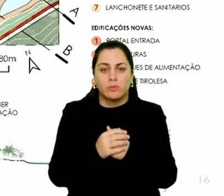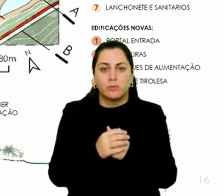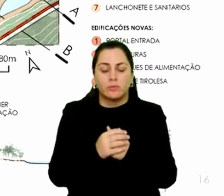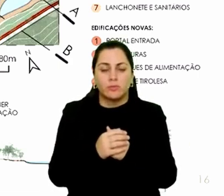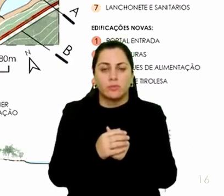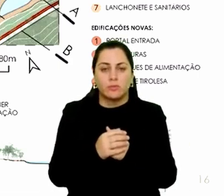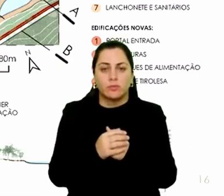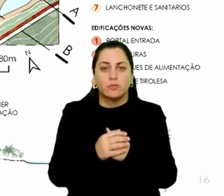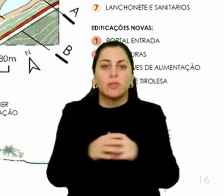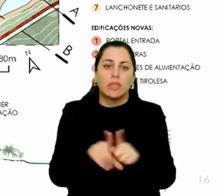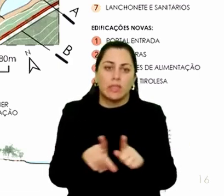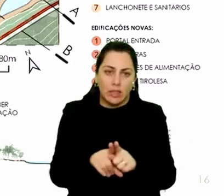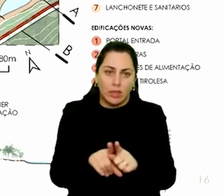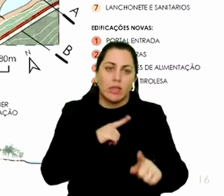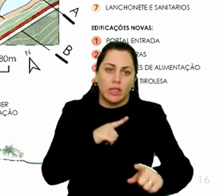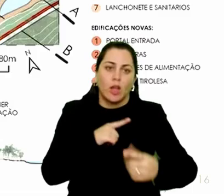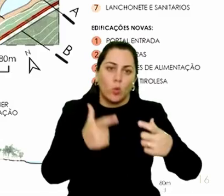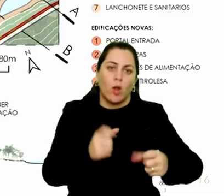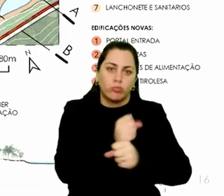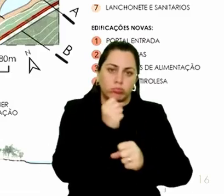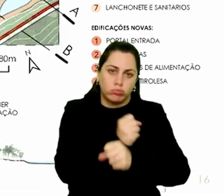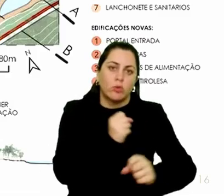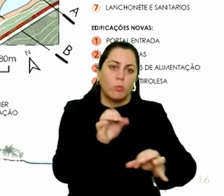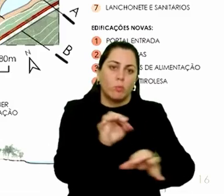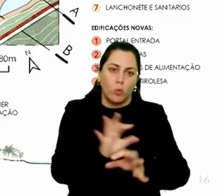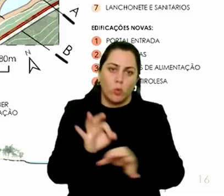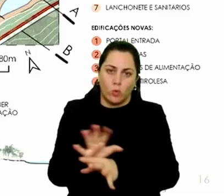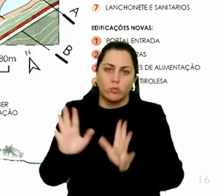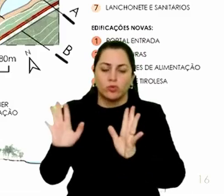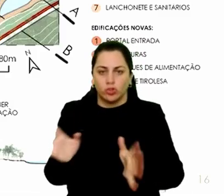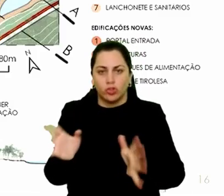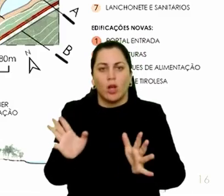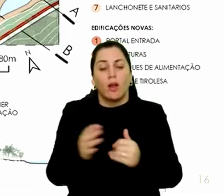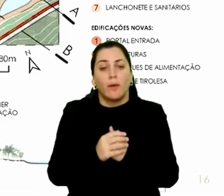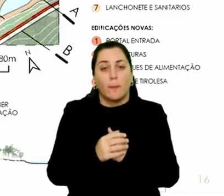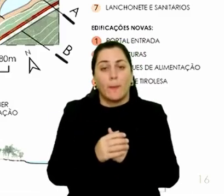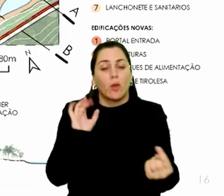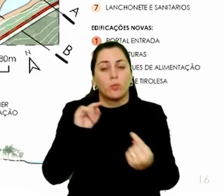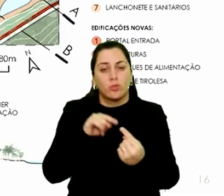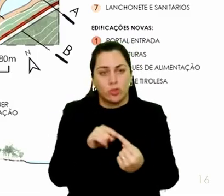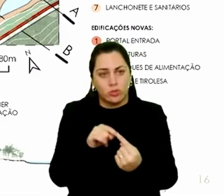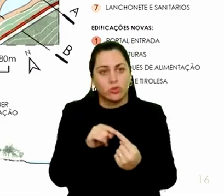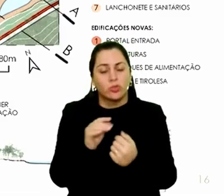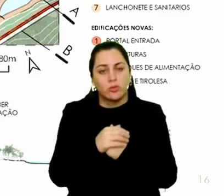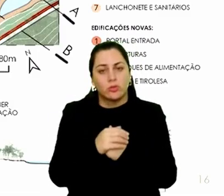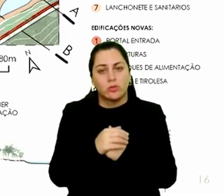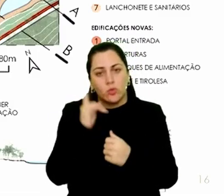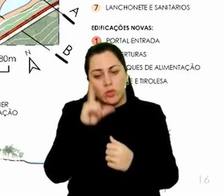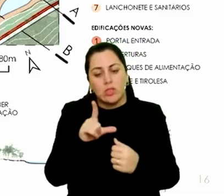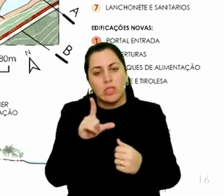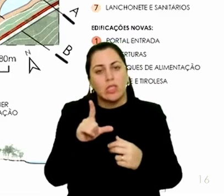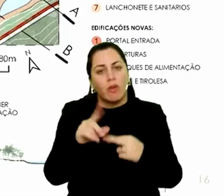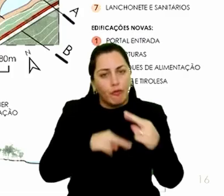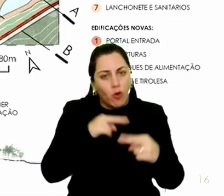tem as edificações existentes. O objetivo foi trazer a revitalização